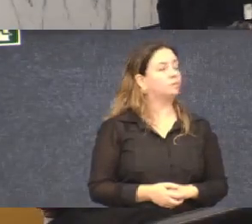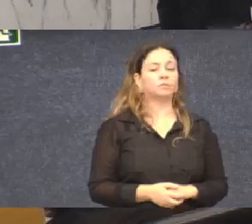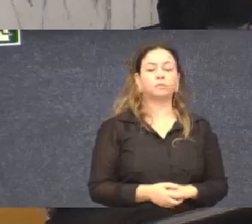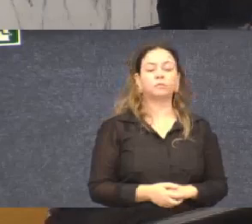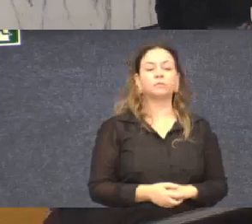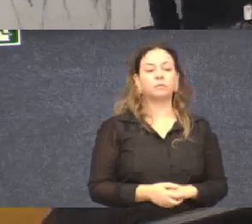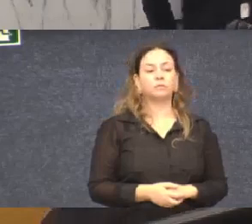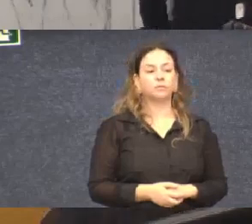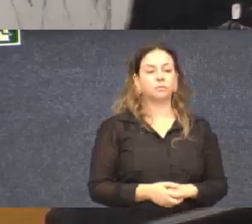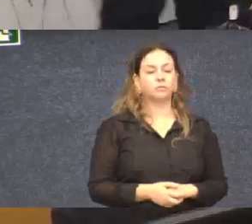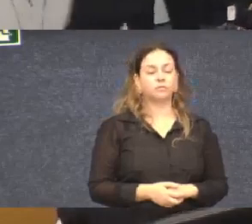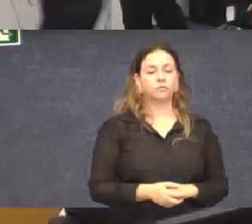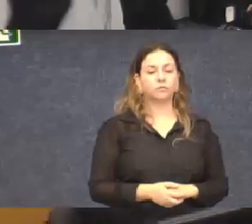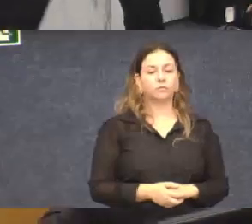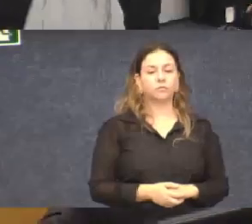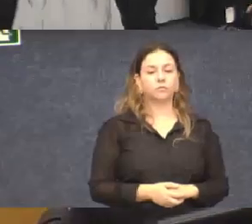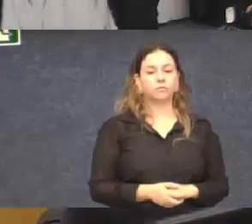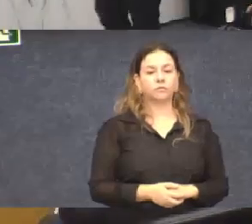viver.